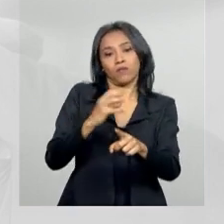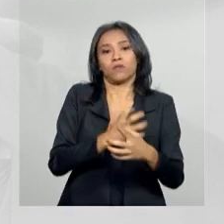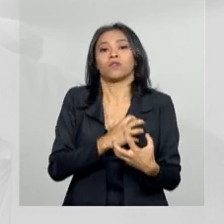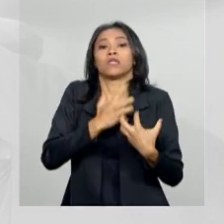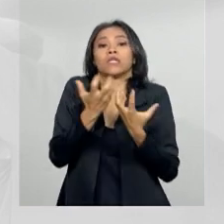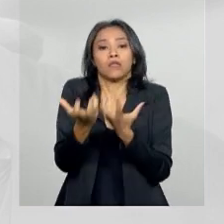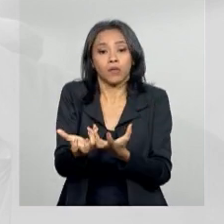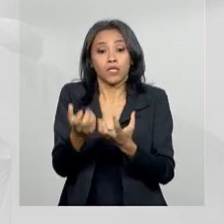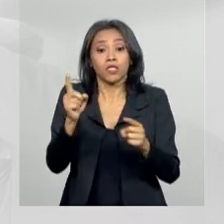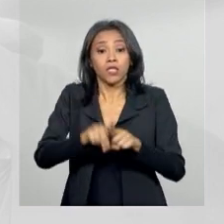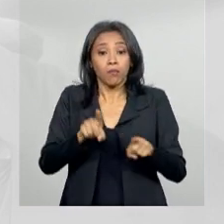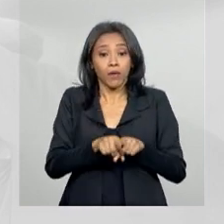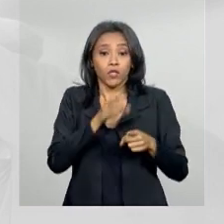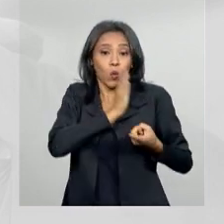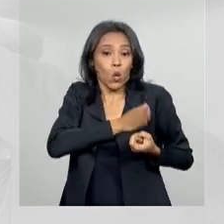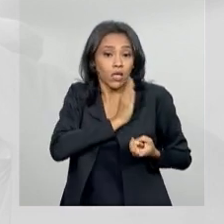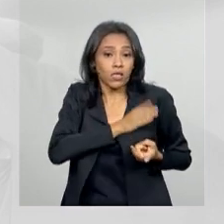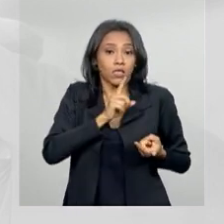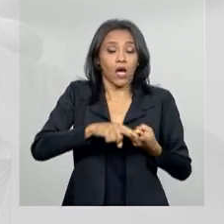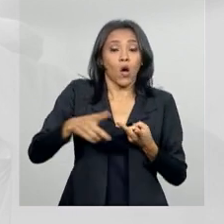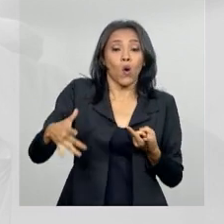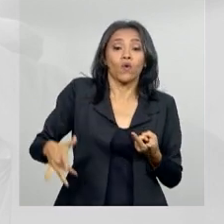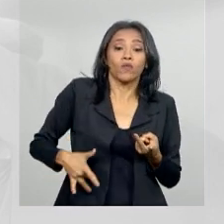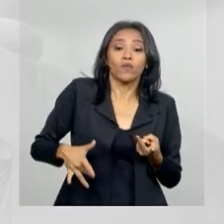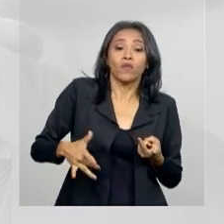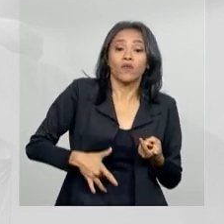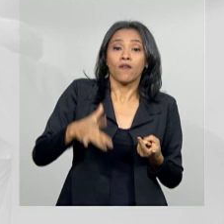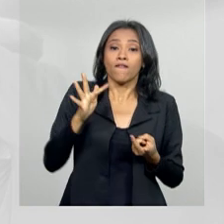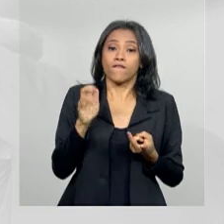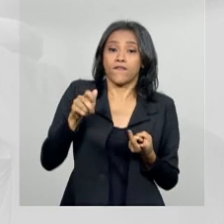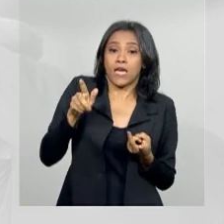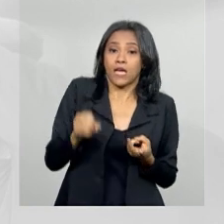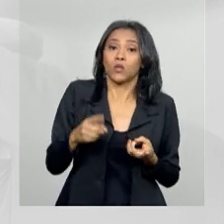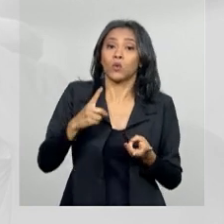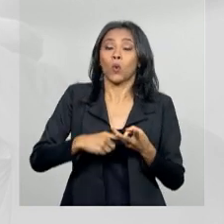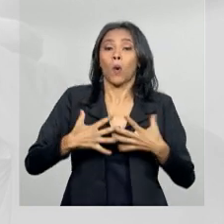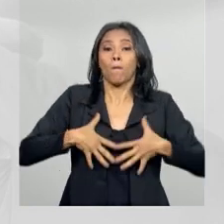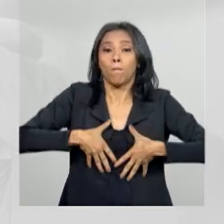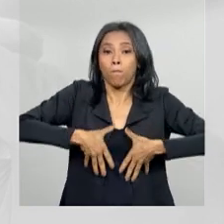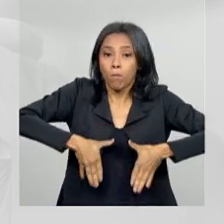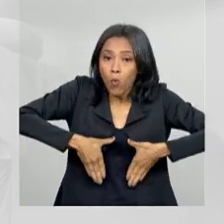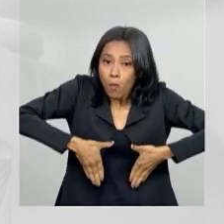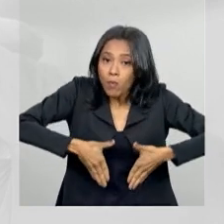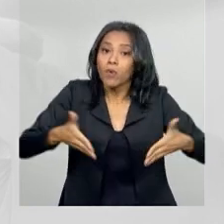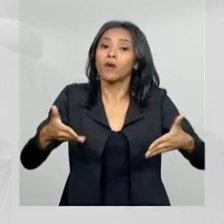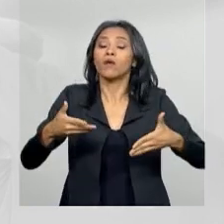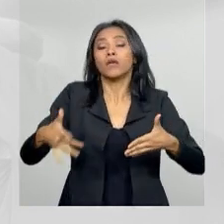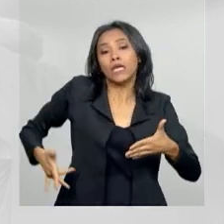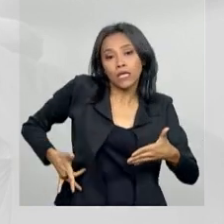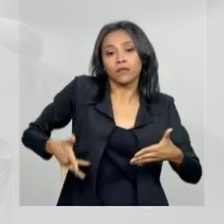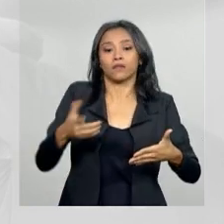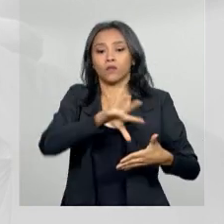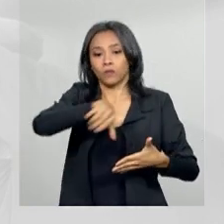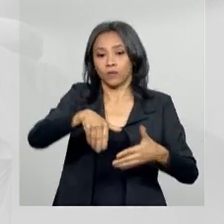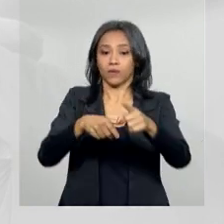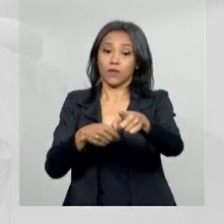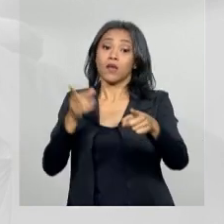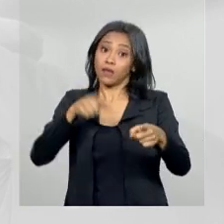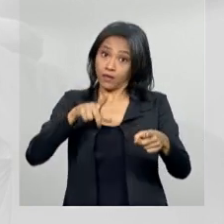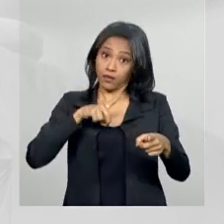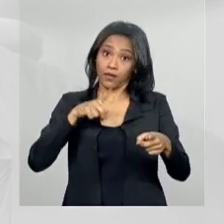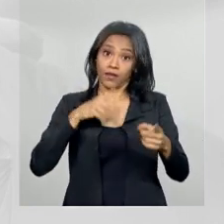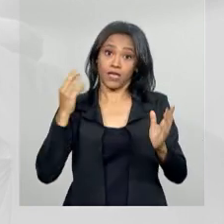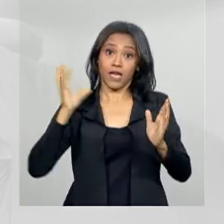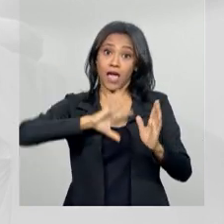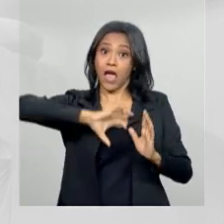mil de órgãos como coração, fígado, pulmão e rins. A expectativa é que, até o fim do ano, sejam registrados recordes